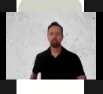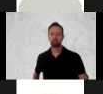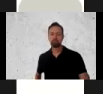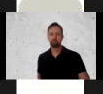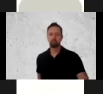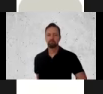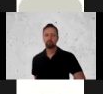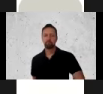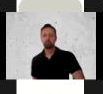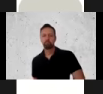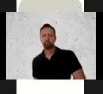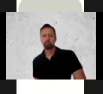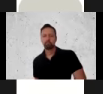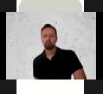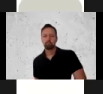de renda alta.